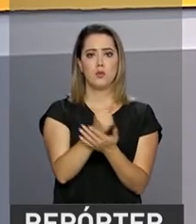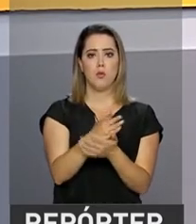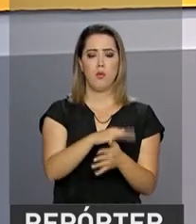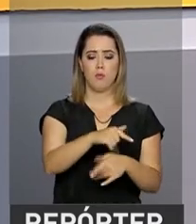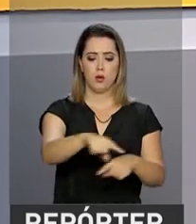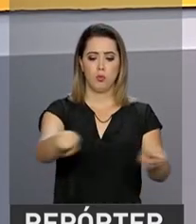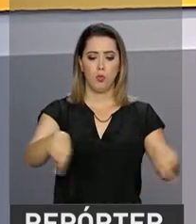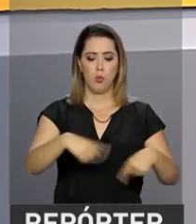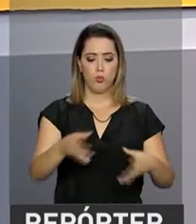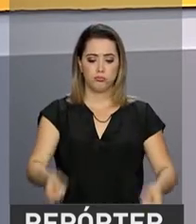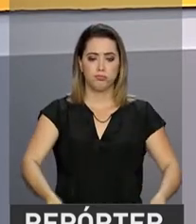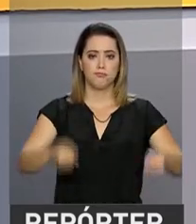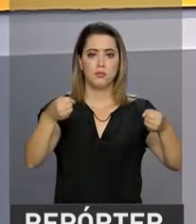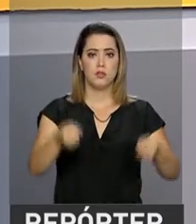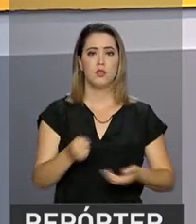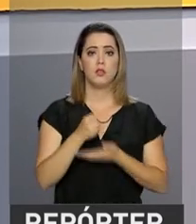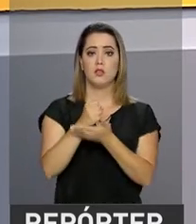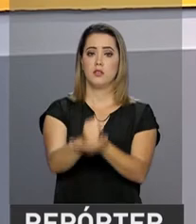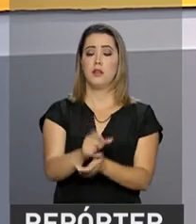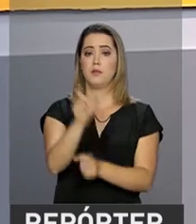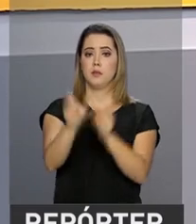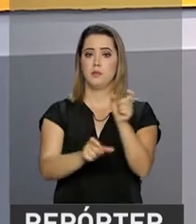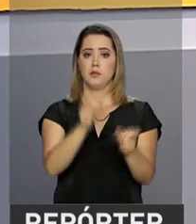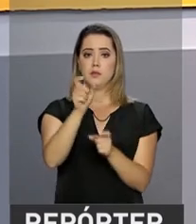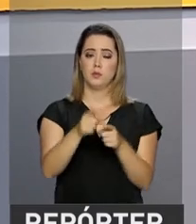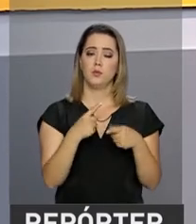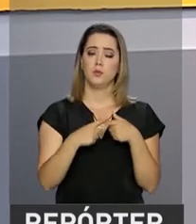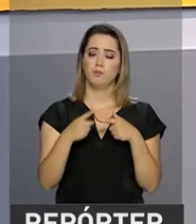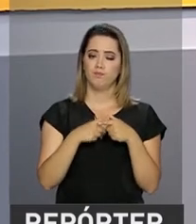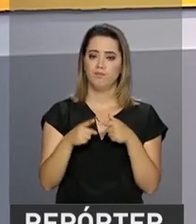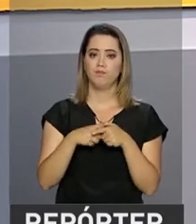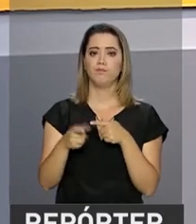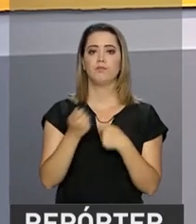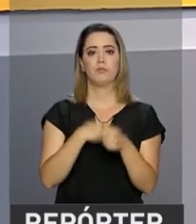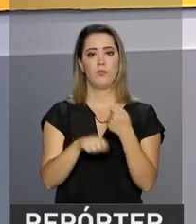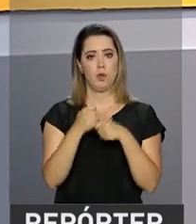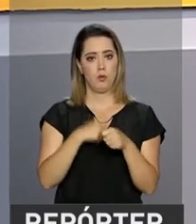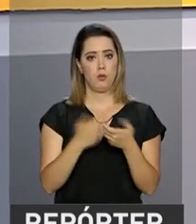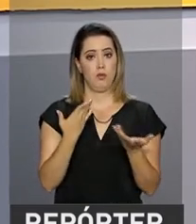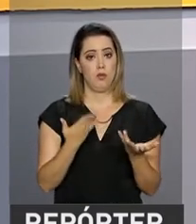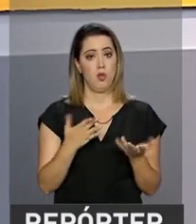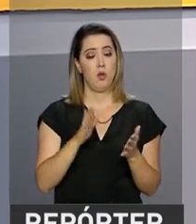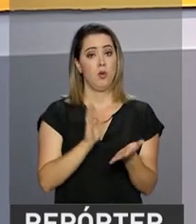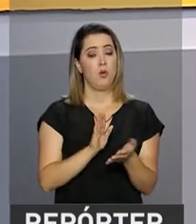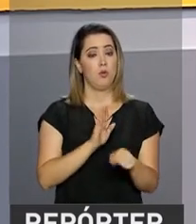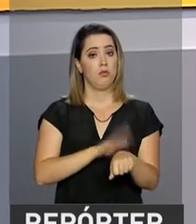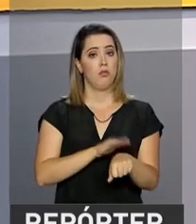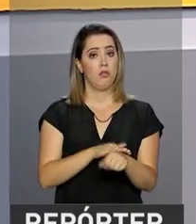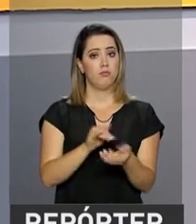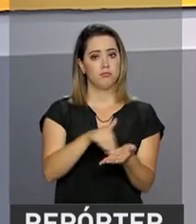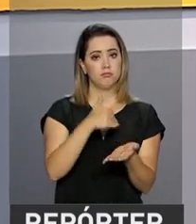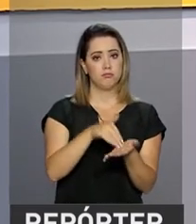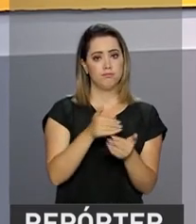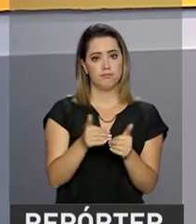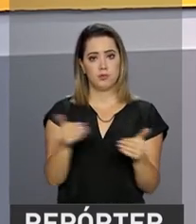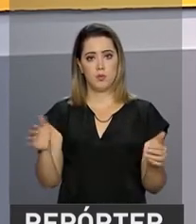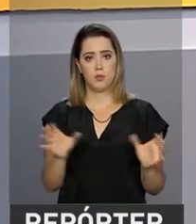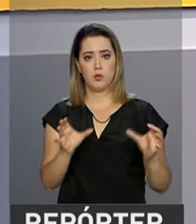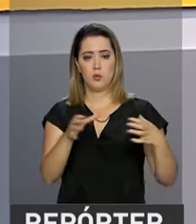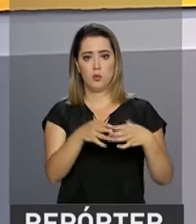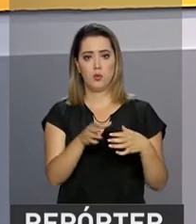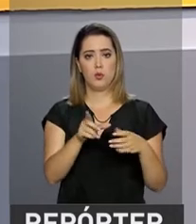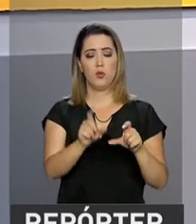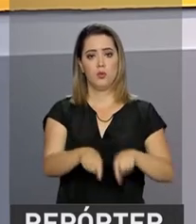entregues para famílias em situação de vulnerabilidade e o prazo está aberto para associações e grupos de agricultura